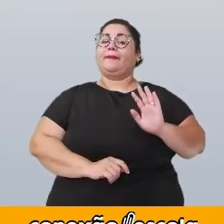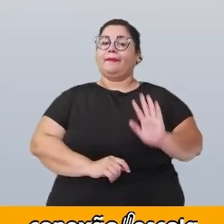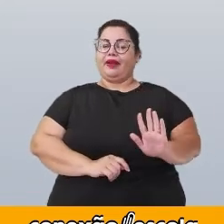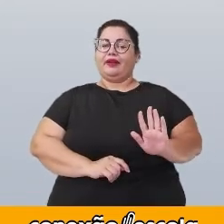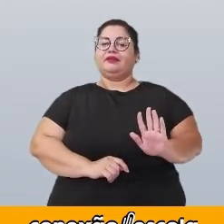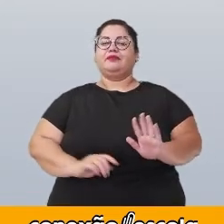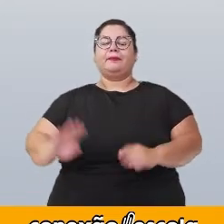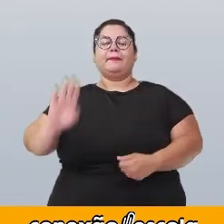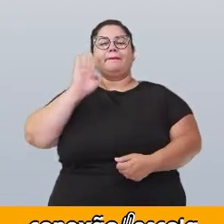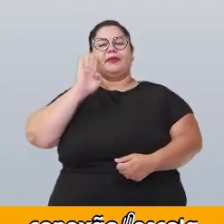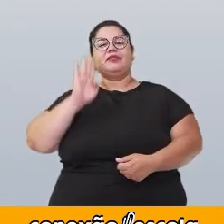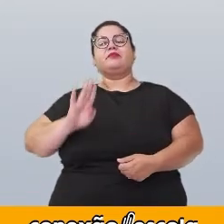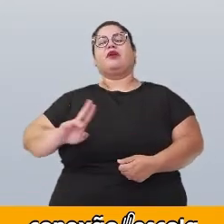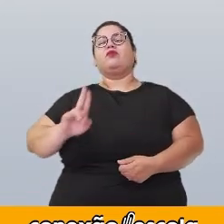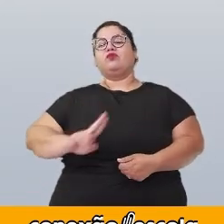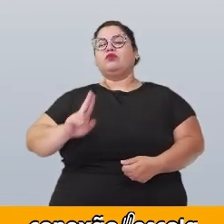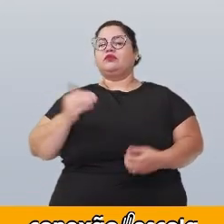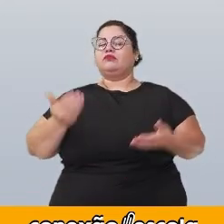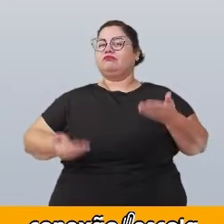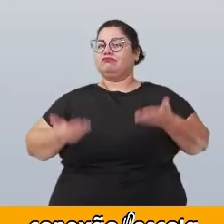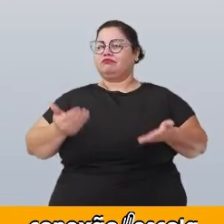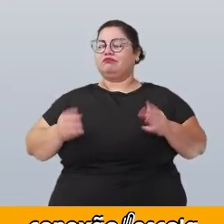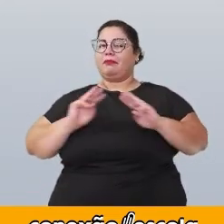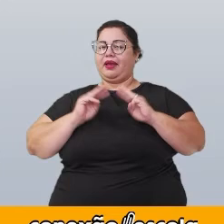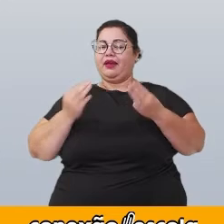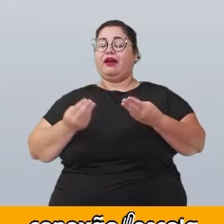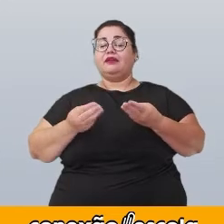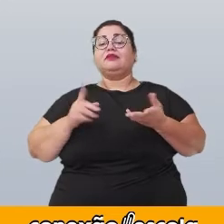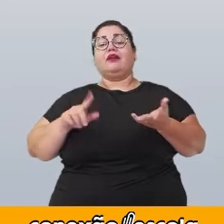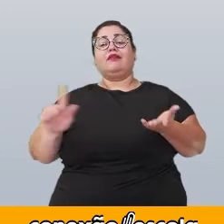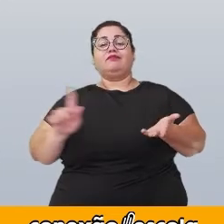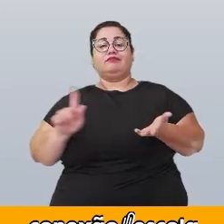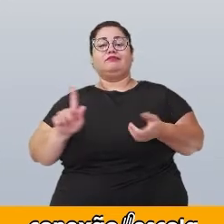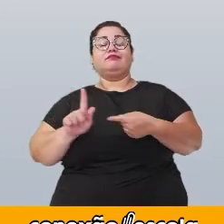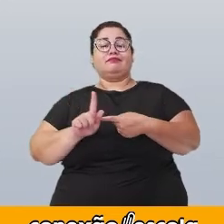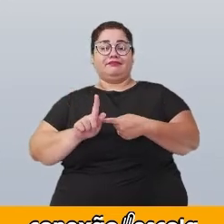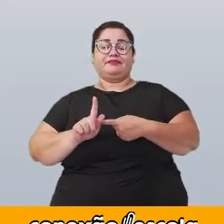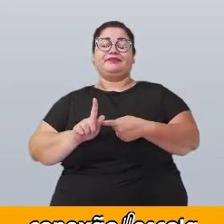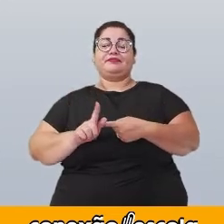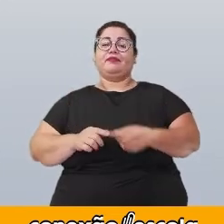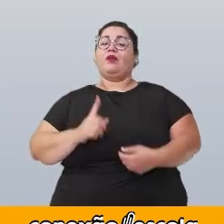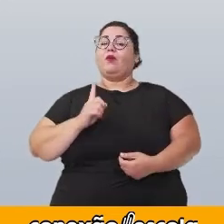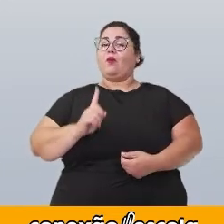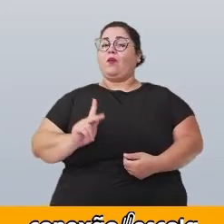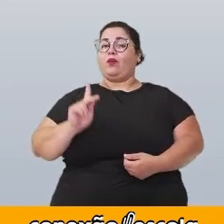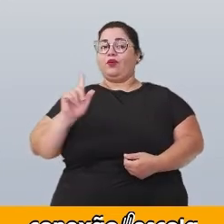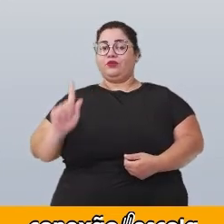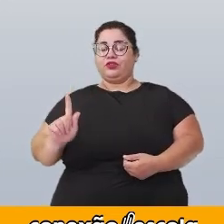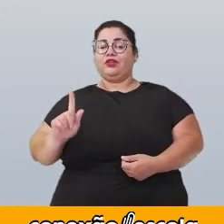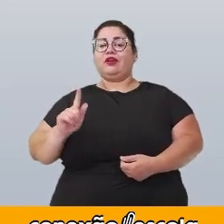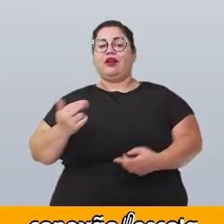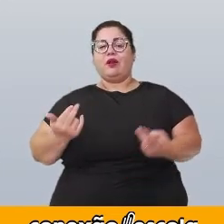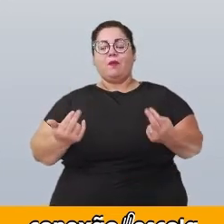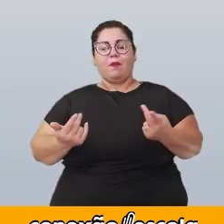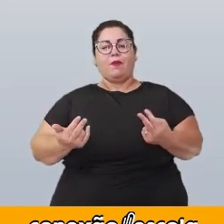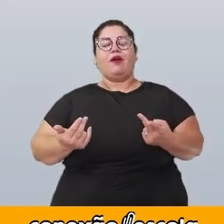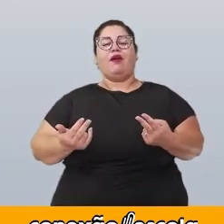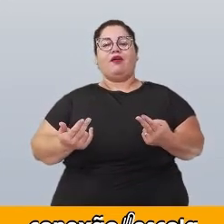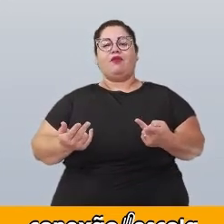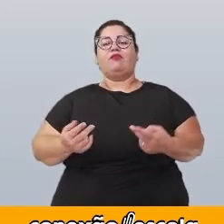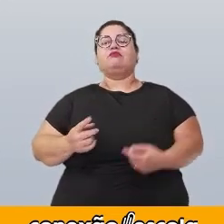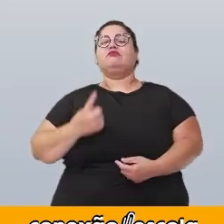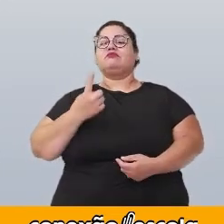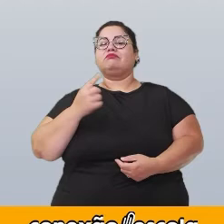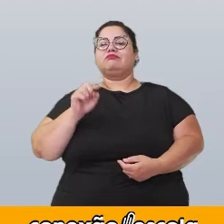Mas a principal unidade de medida de massa é o grama. 1 quilograma é igual